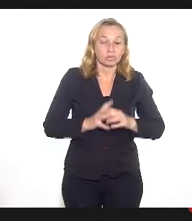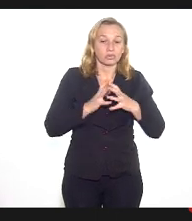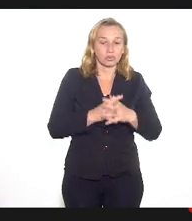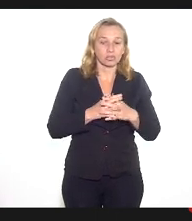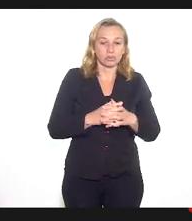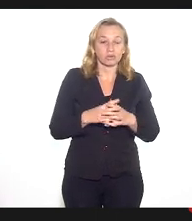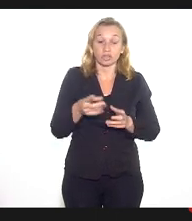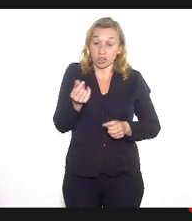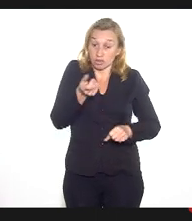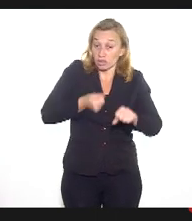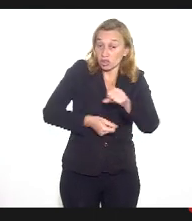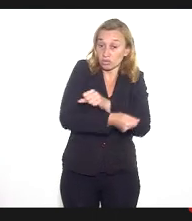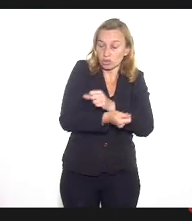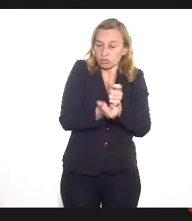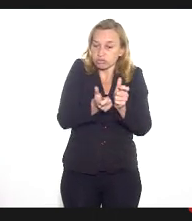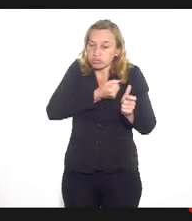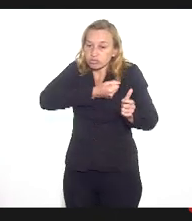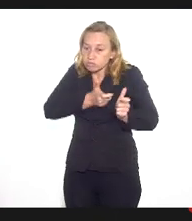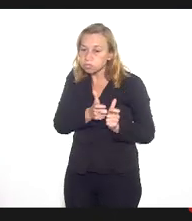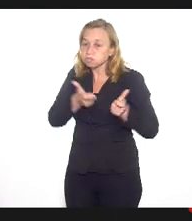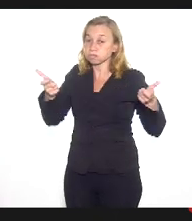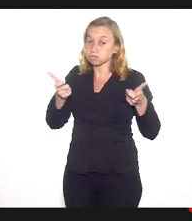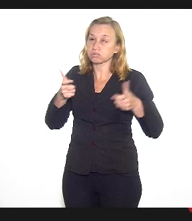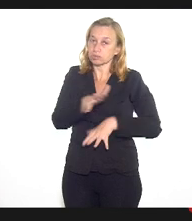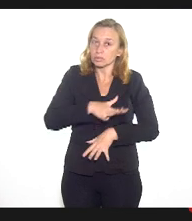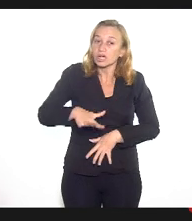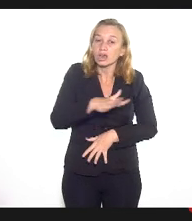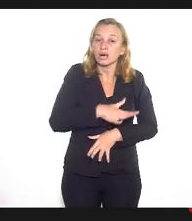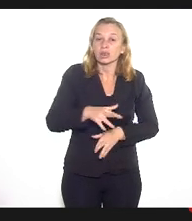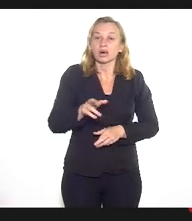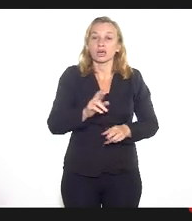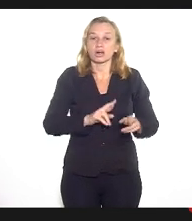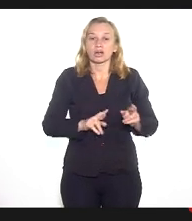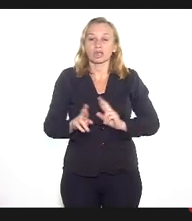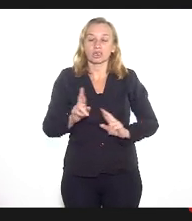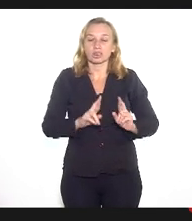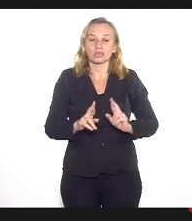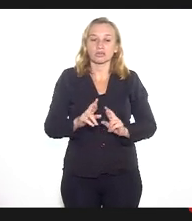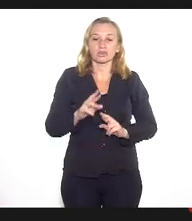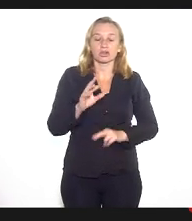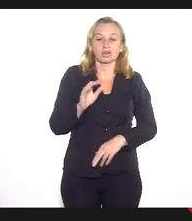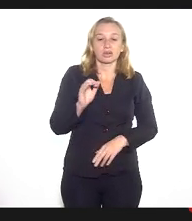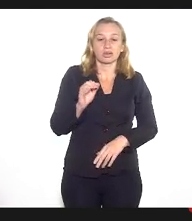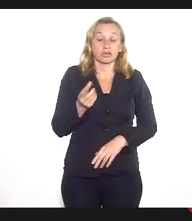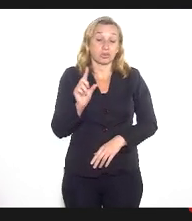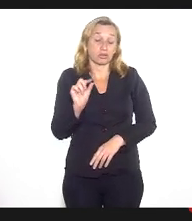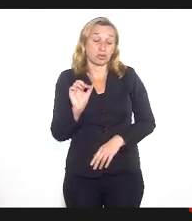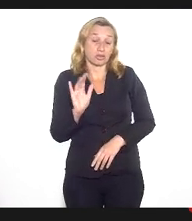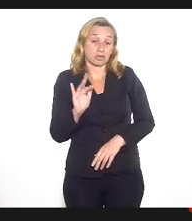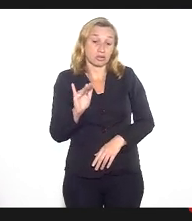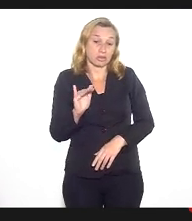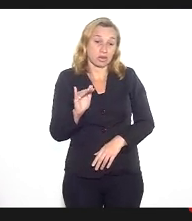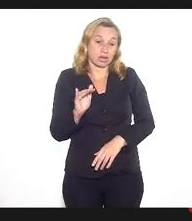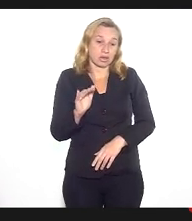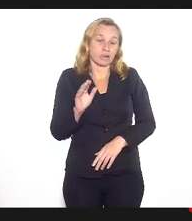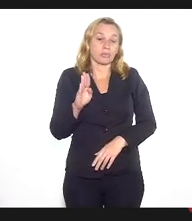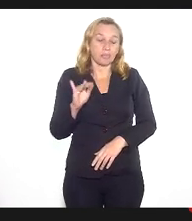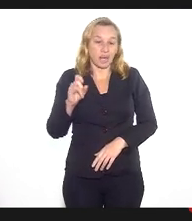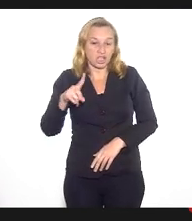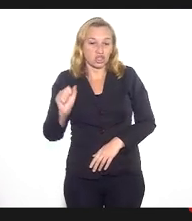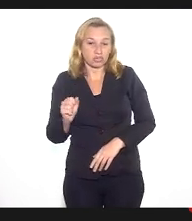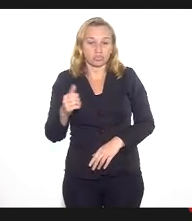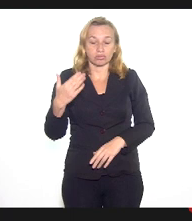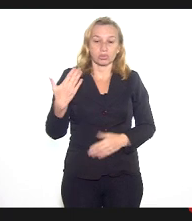dos investimentos, que é muito alto no setor, a relativa baixa chance do sucesso dos mesmos, e acho que isso é relevante,